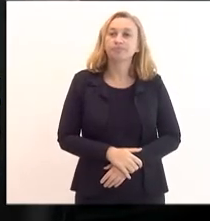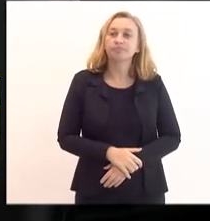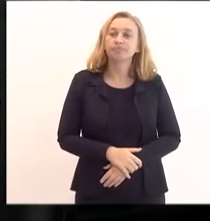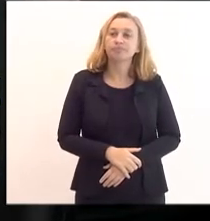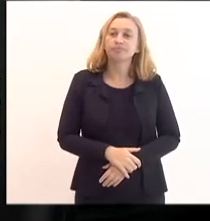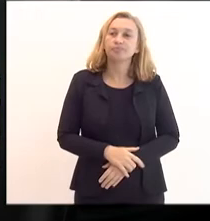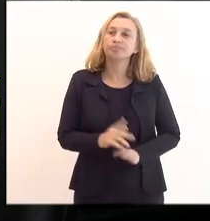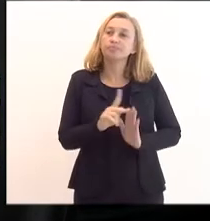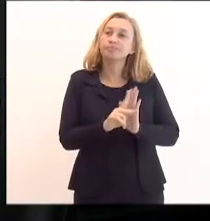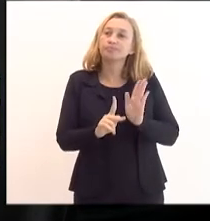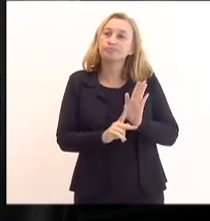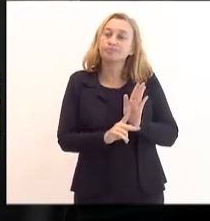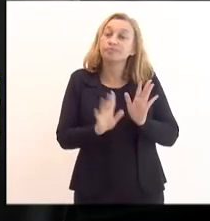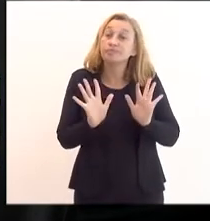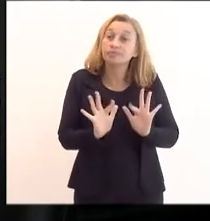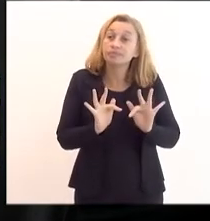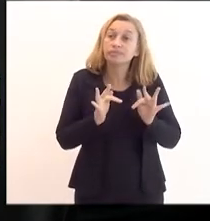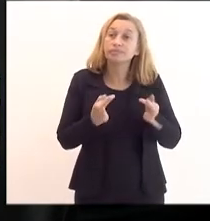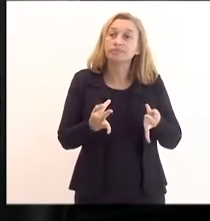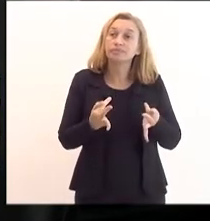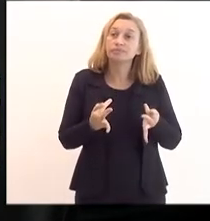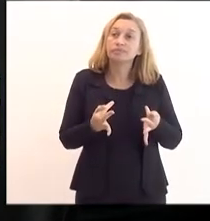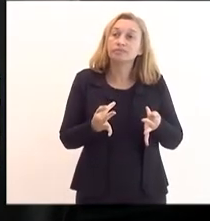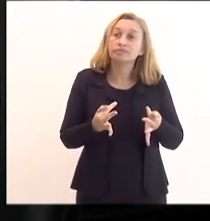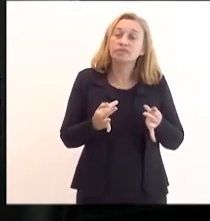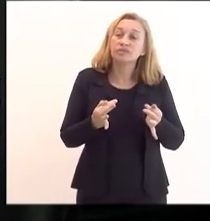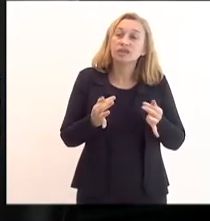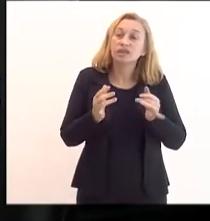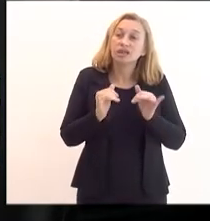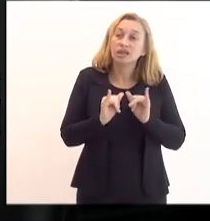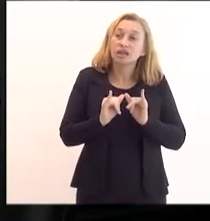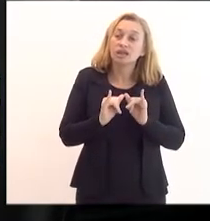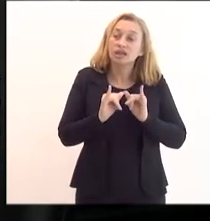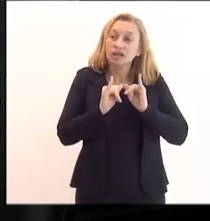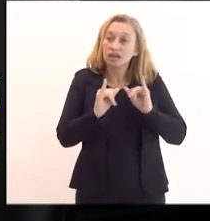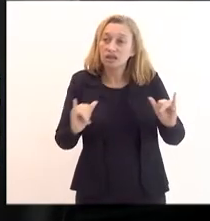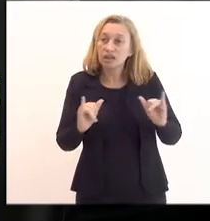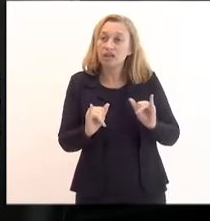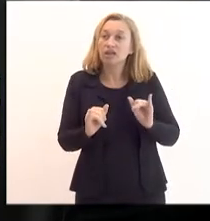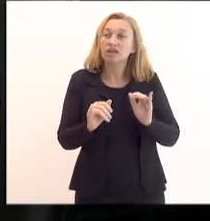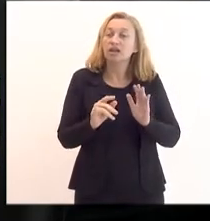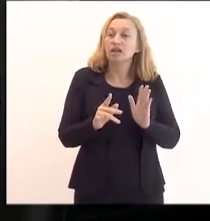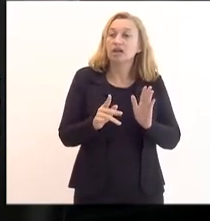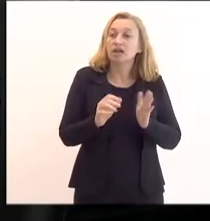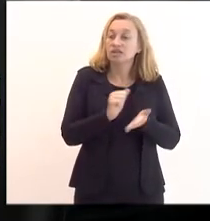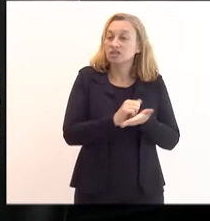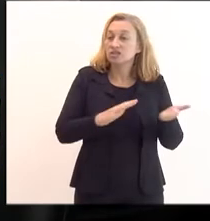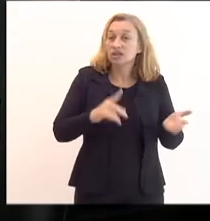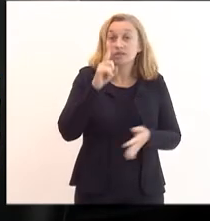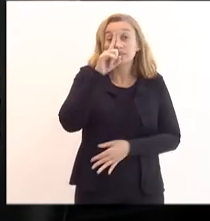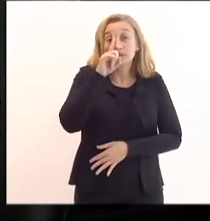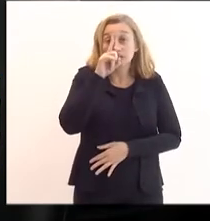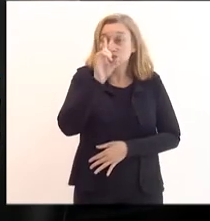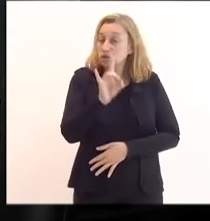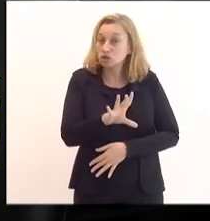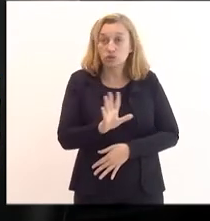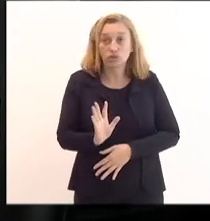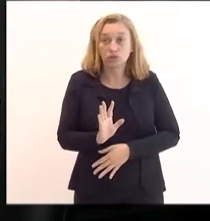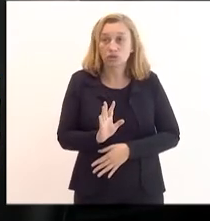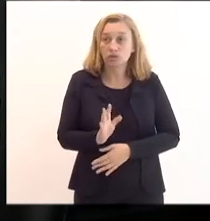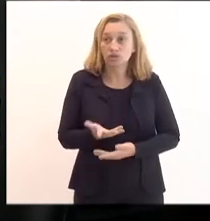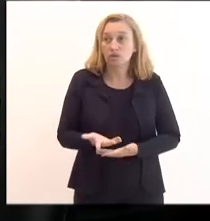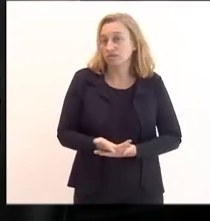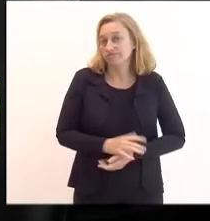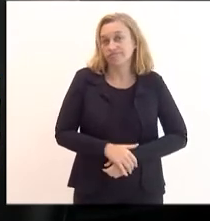Esse projeto ele simplesmente é declaratório, declara que a atividade é uma atividade perigosa. Tão somente isso, ele não faz menor